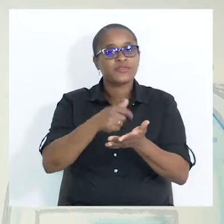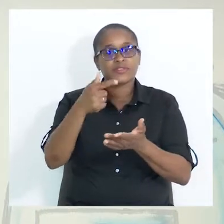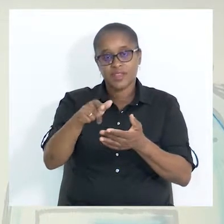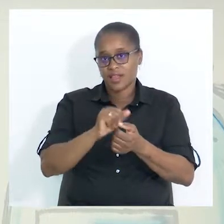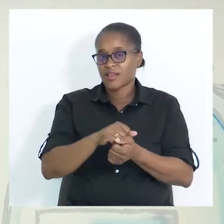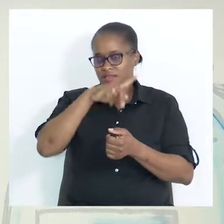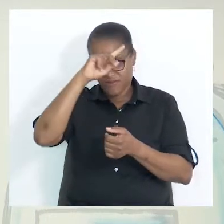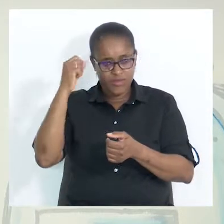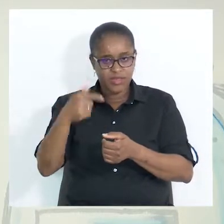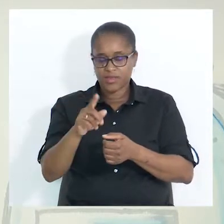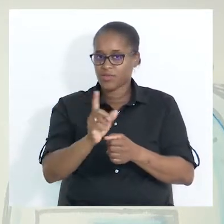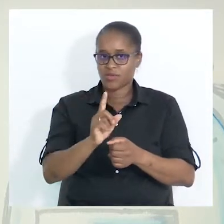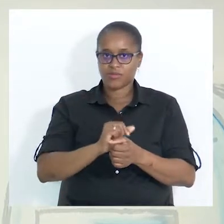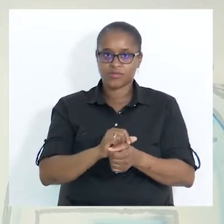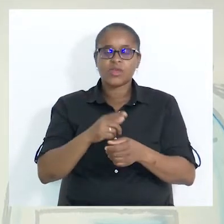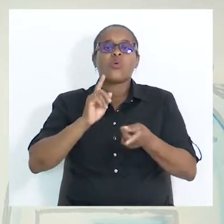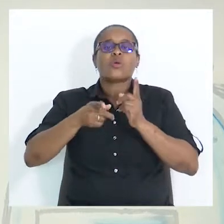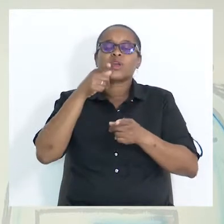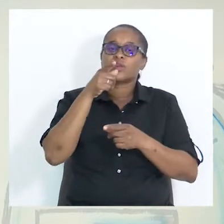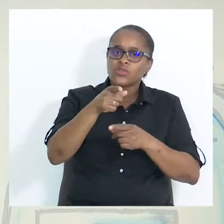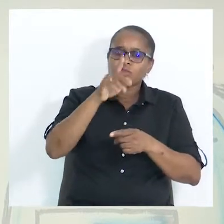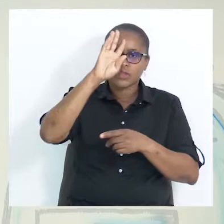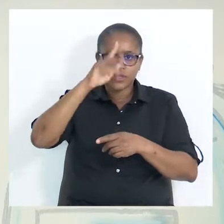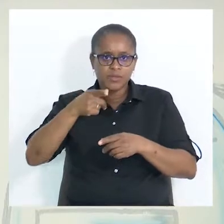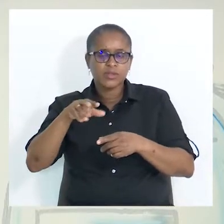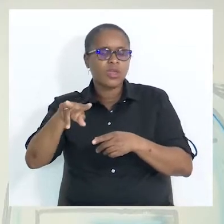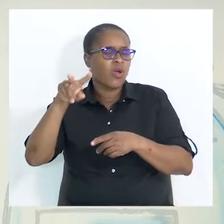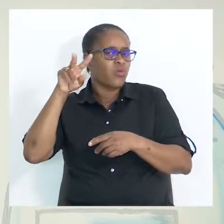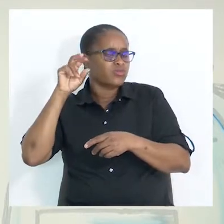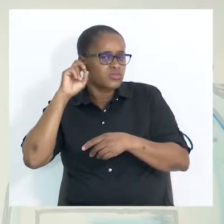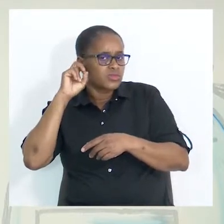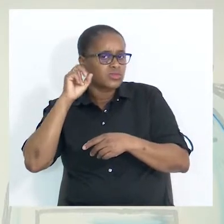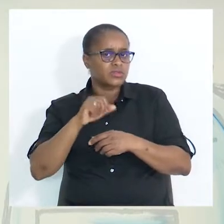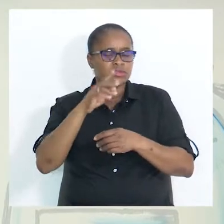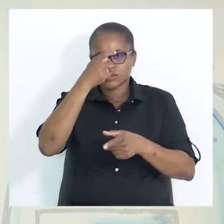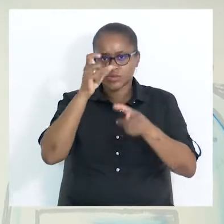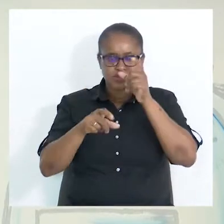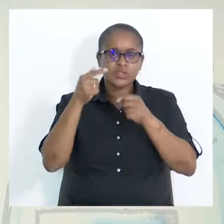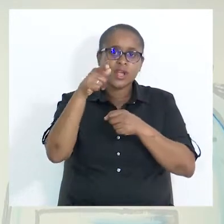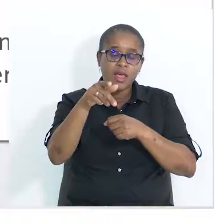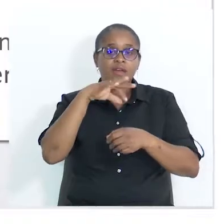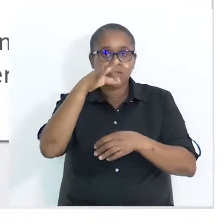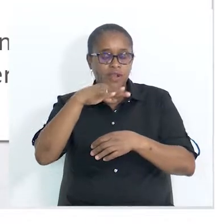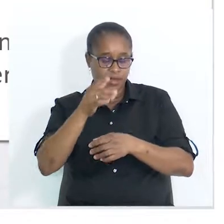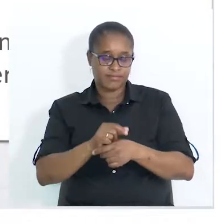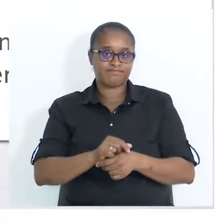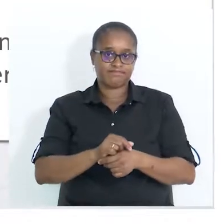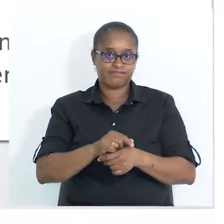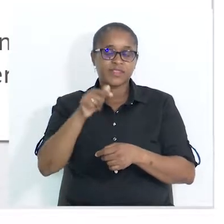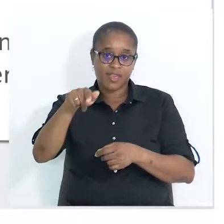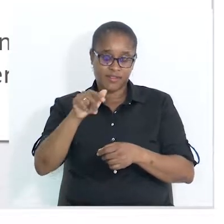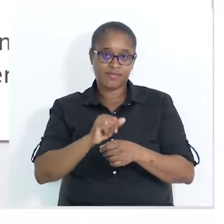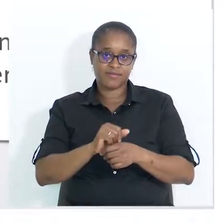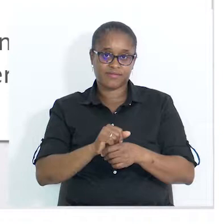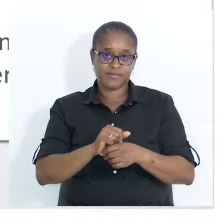não há dificuldades. Por isso, o que é que tu vais dar conta na audição das pessoas que estão lá a falar, dos falantes? Está